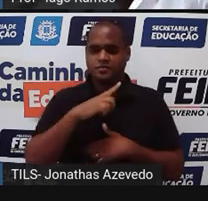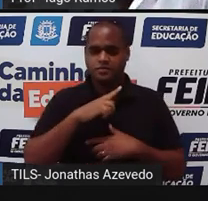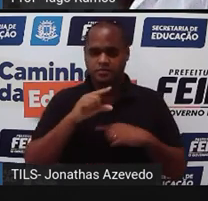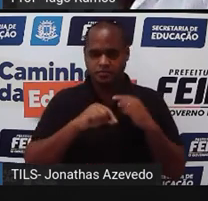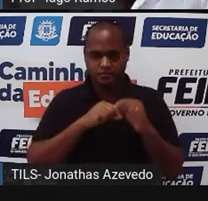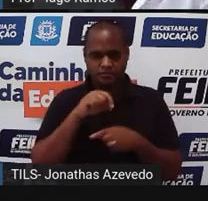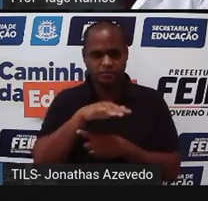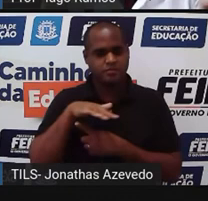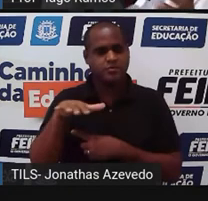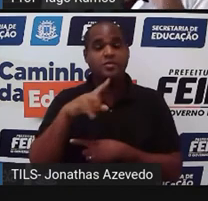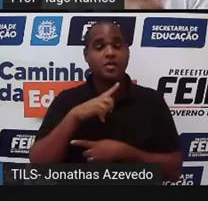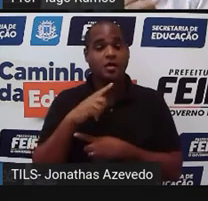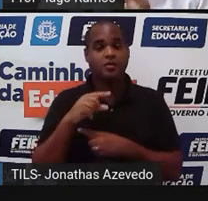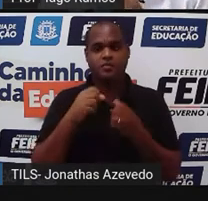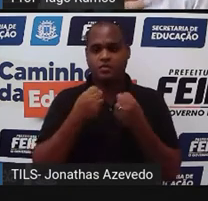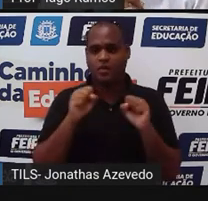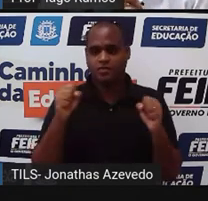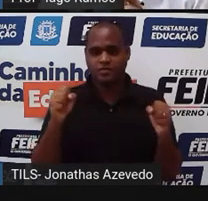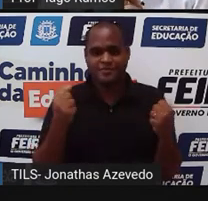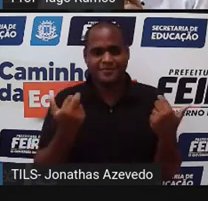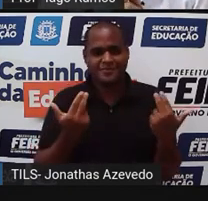calcular a área do retângulo inteiro